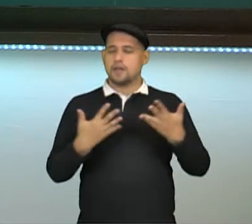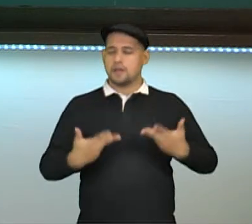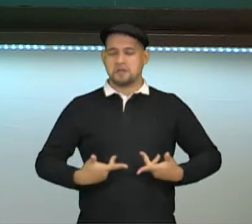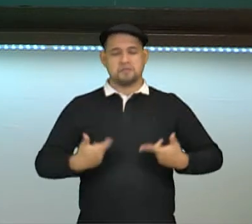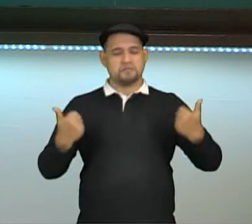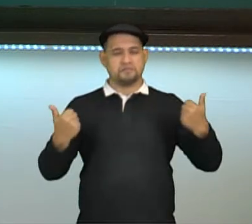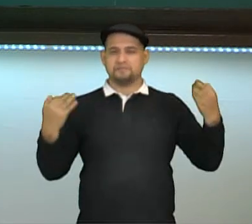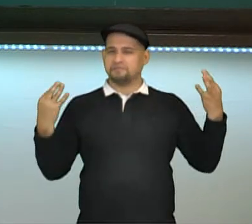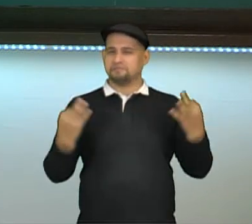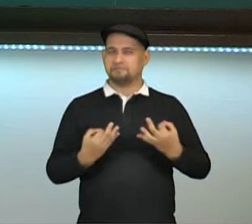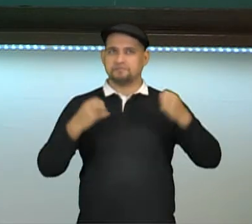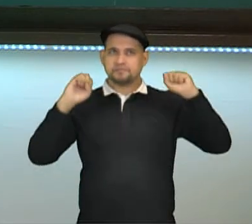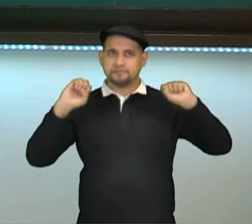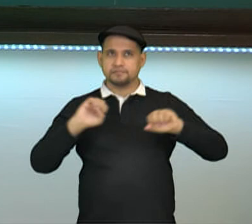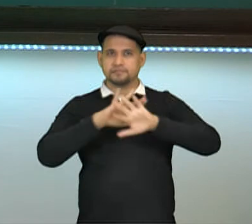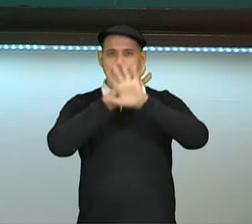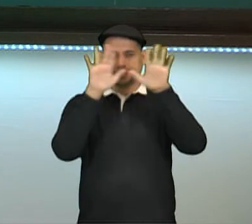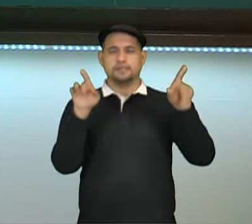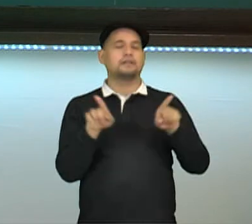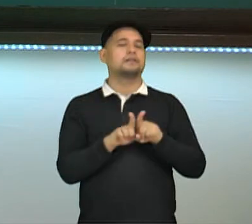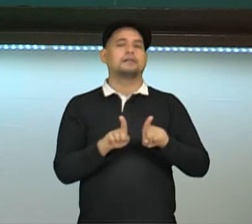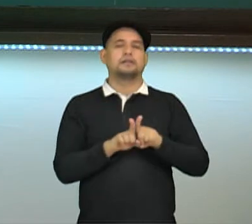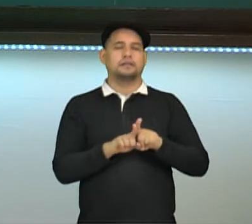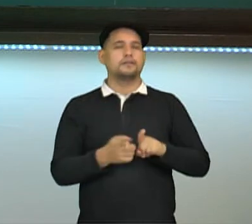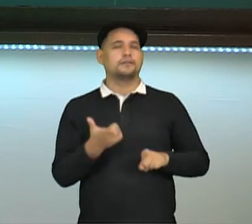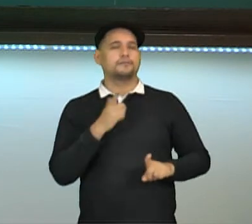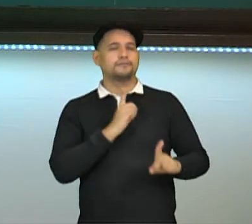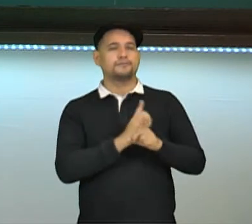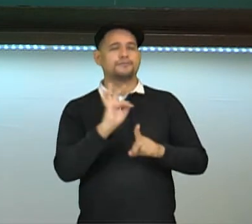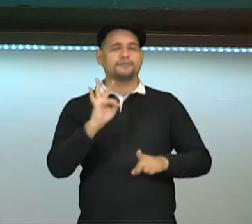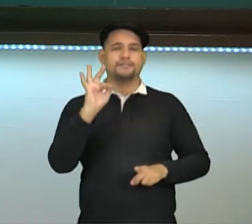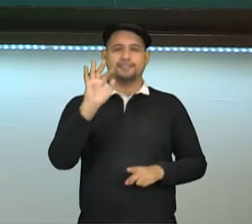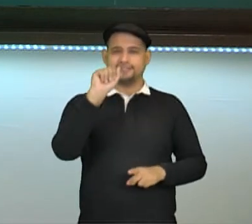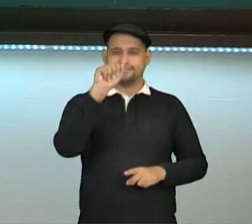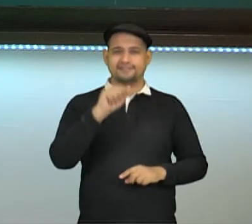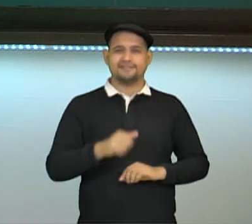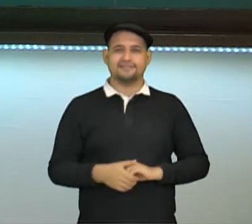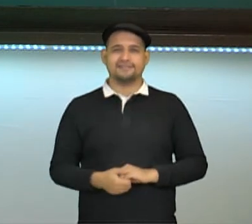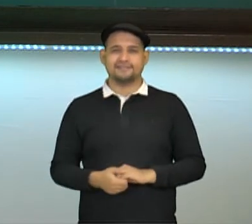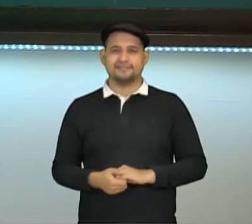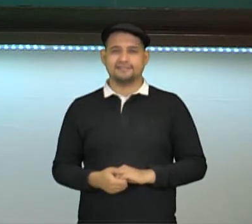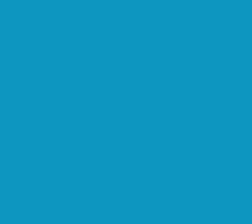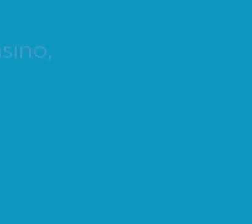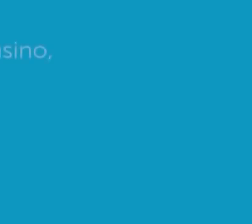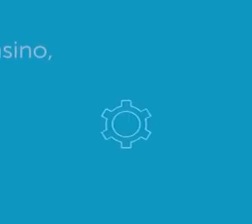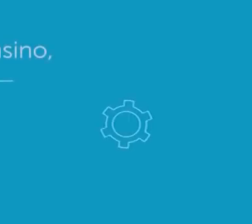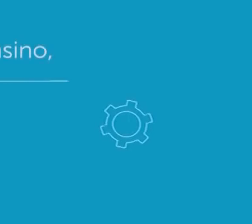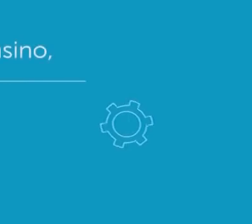esclarecedora para muitas coisas e nos encontramos na próxima semana. Até. Tchau, tchau.